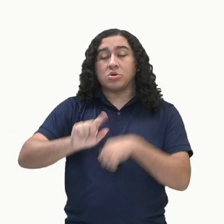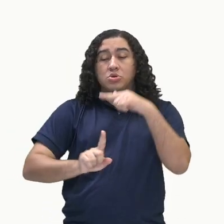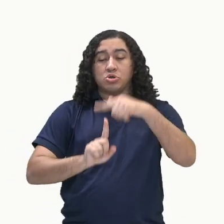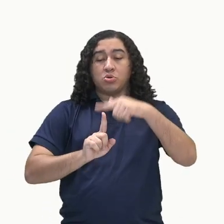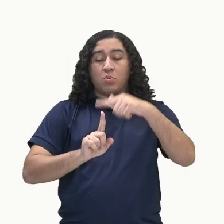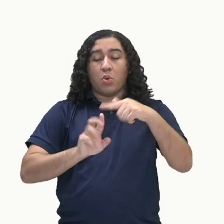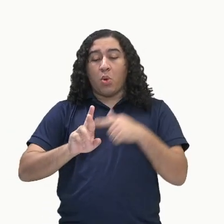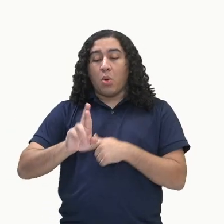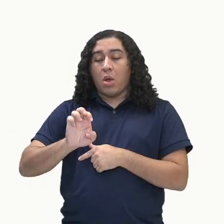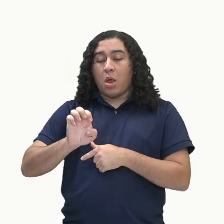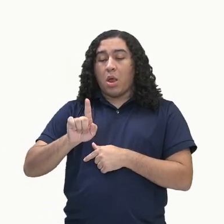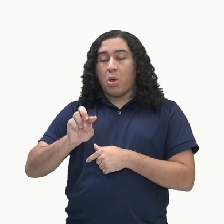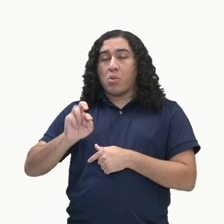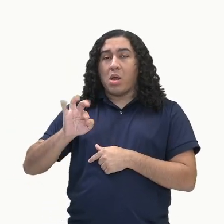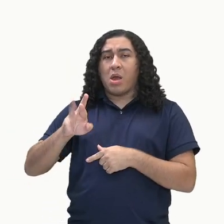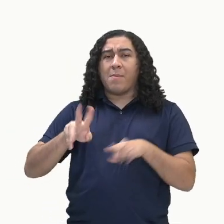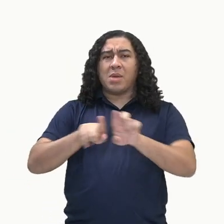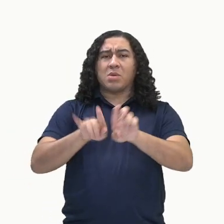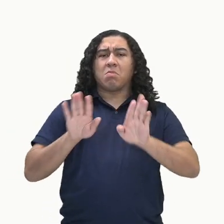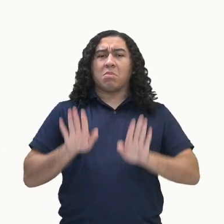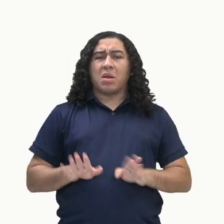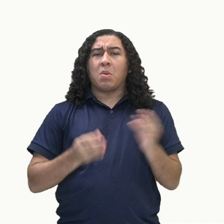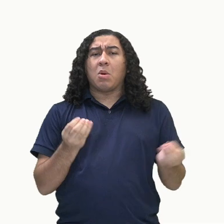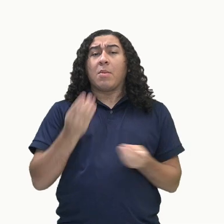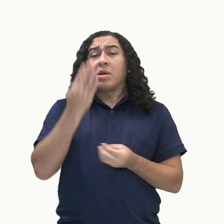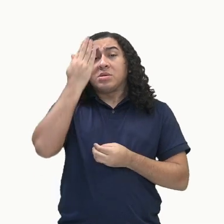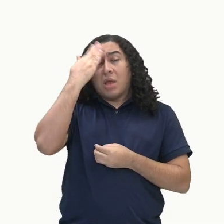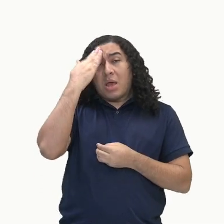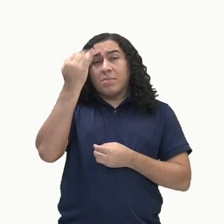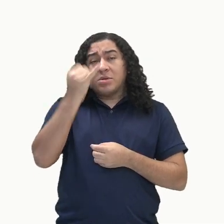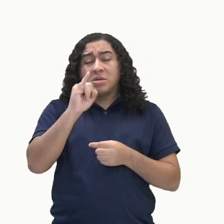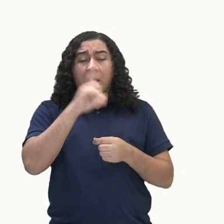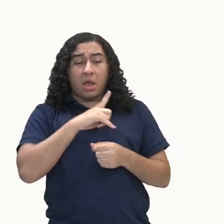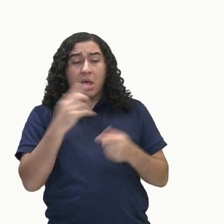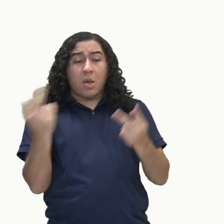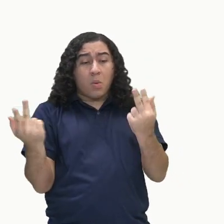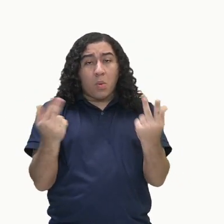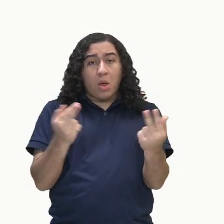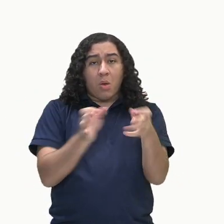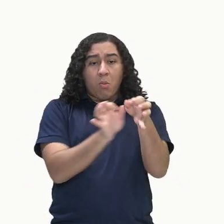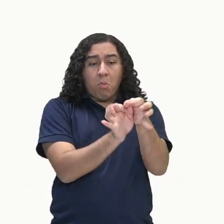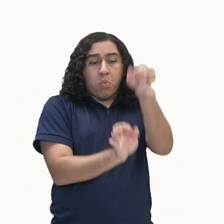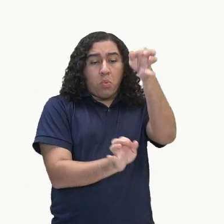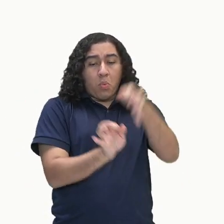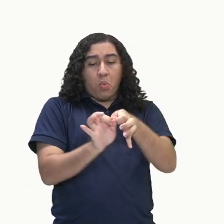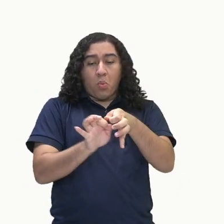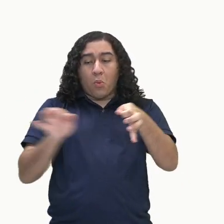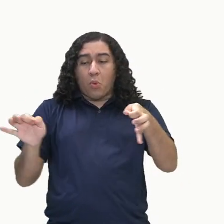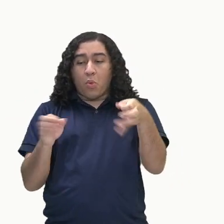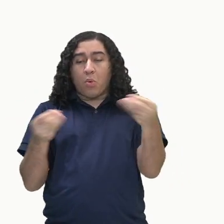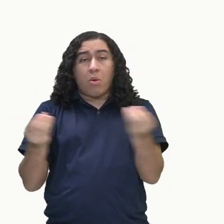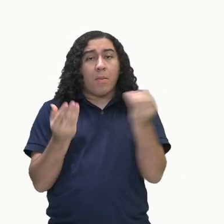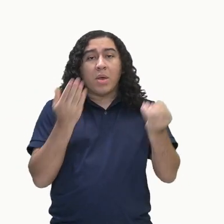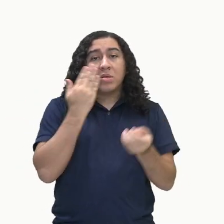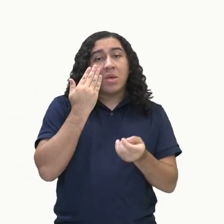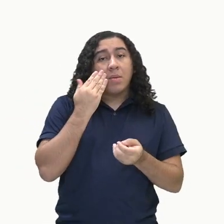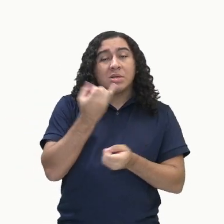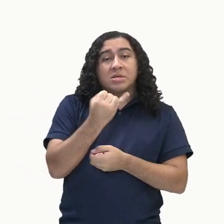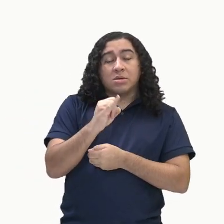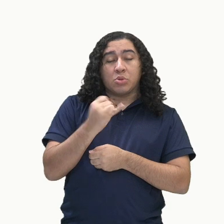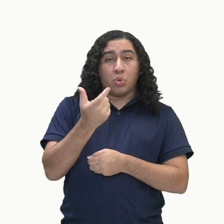qual é a medida dos lados? Tá? Uma coisa que a gente utiliza muito na matemática, principalmente assim,